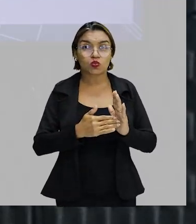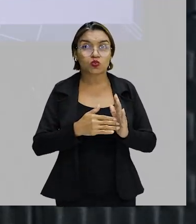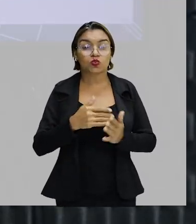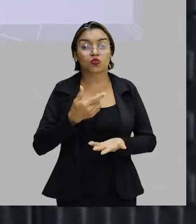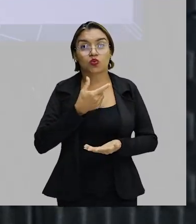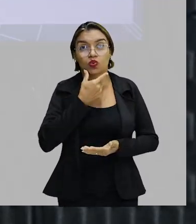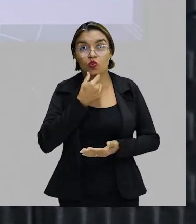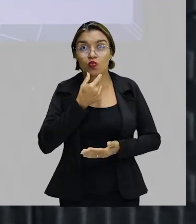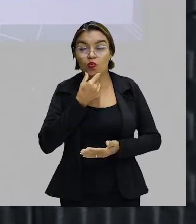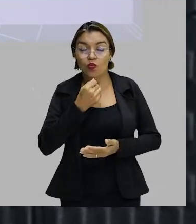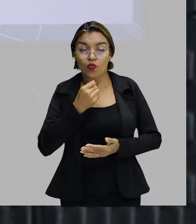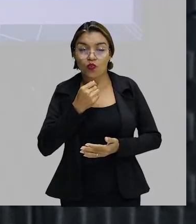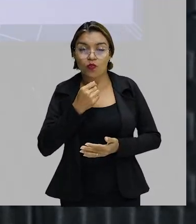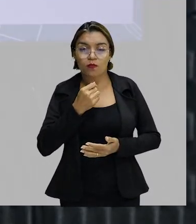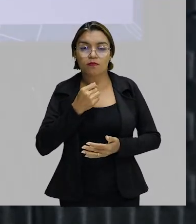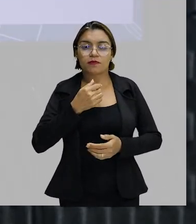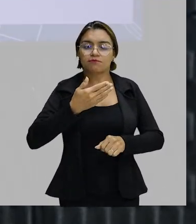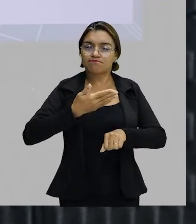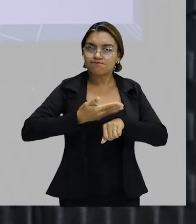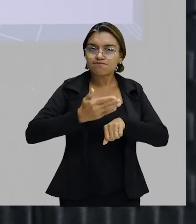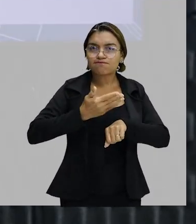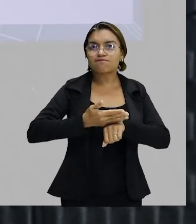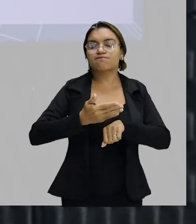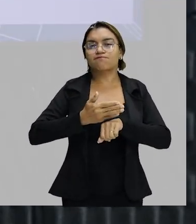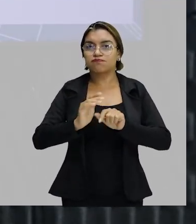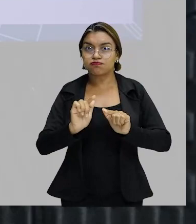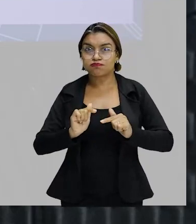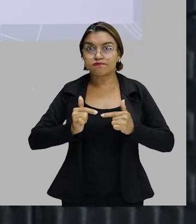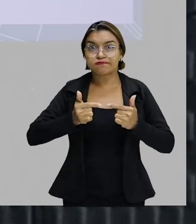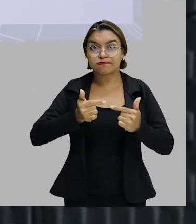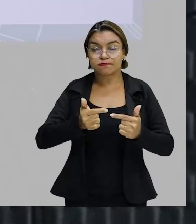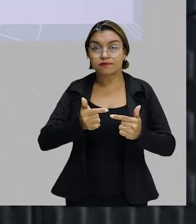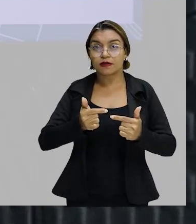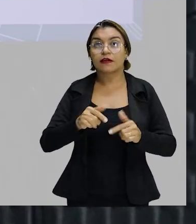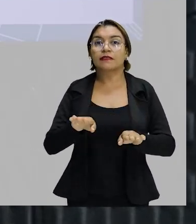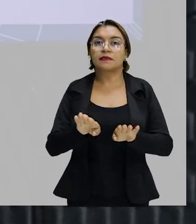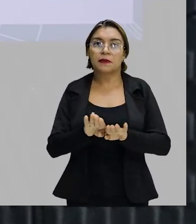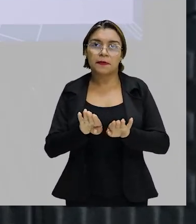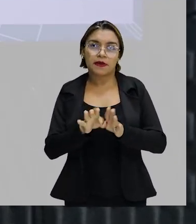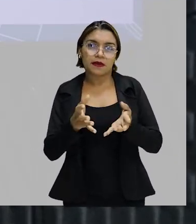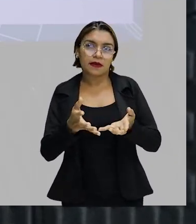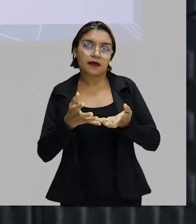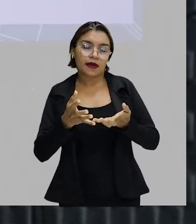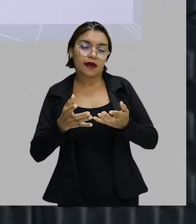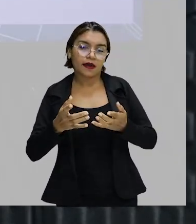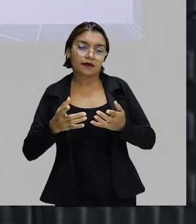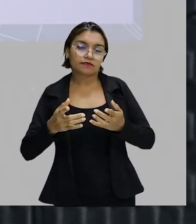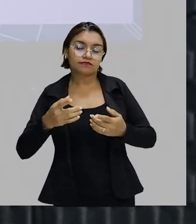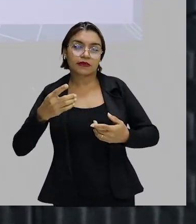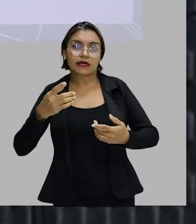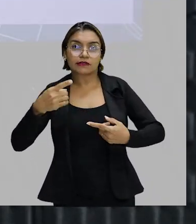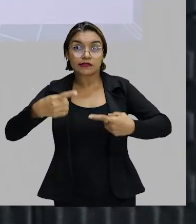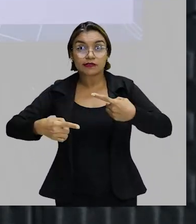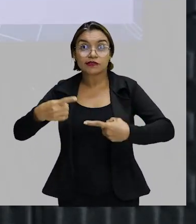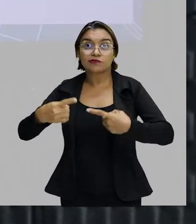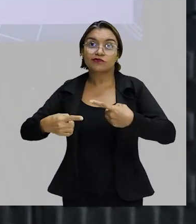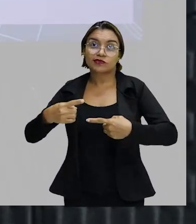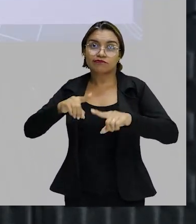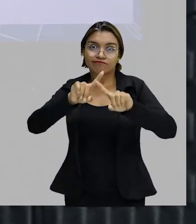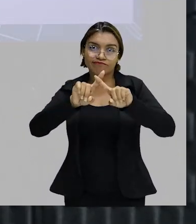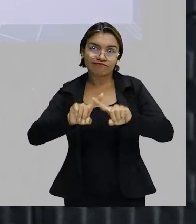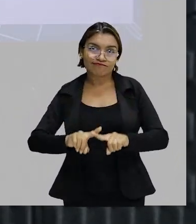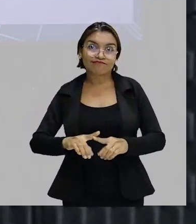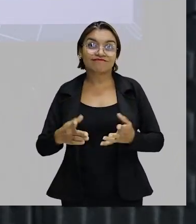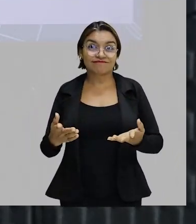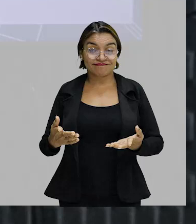se tornando de alguma forma interessante ele acaba que querendo disputar em determinado momento